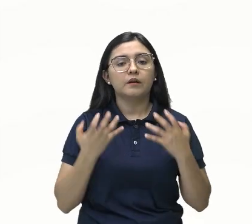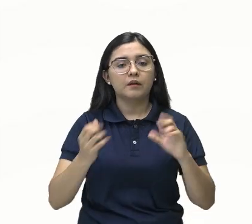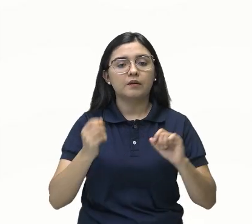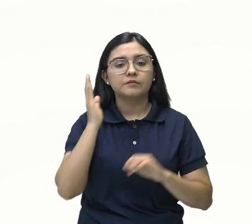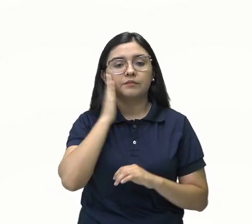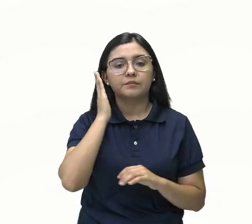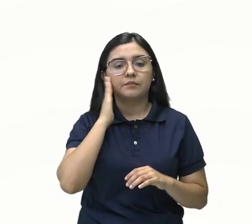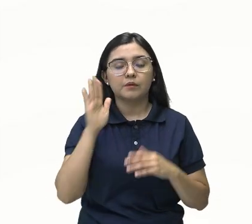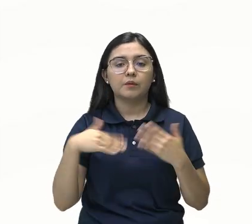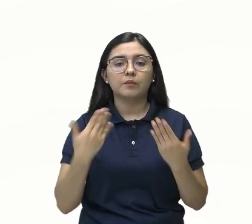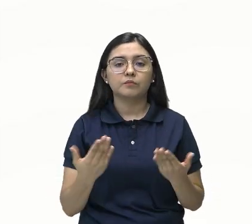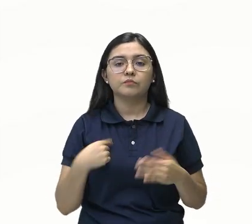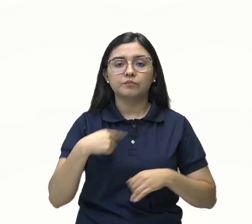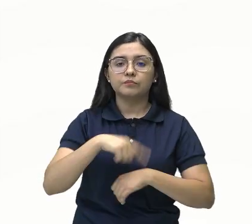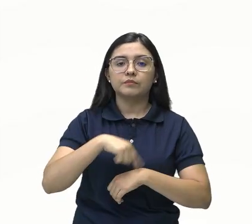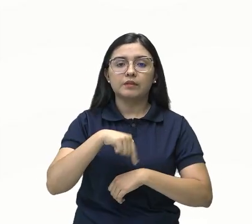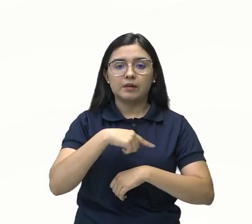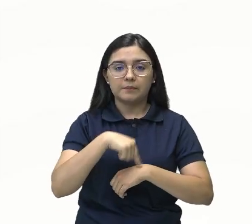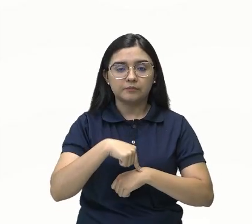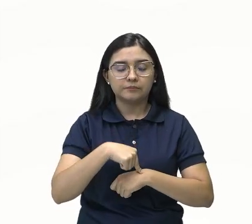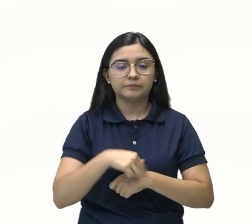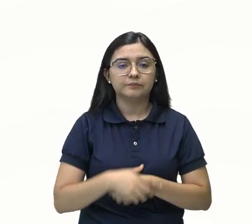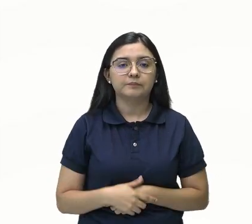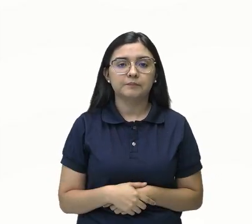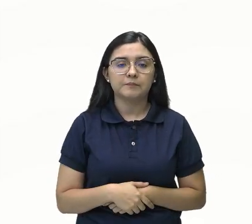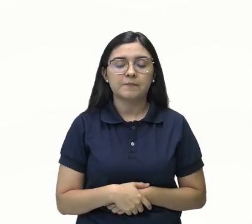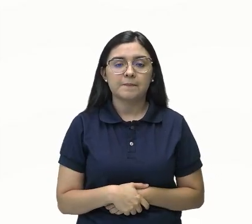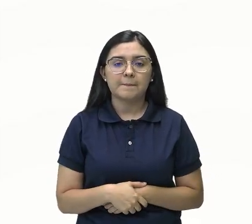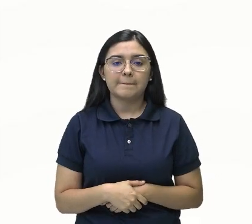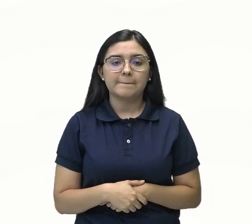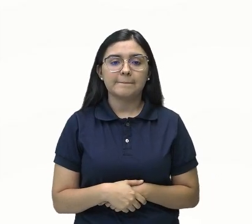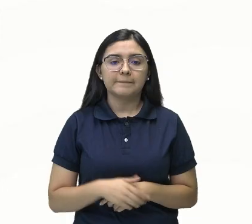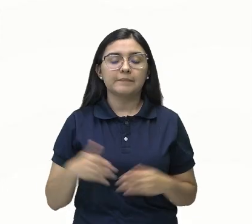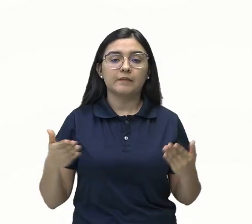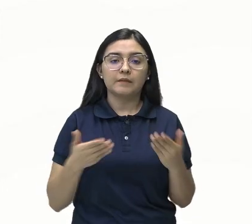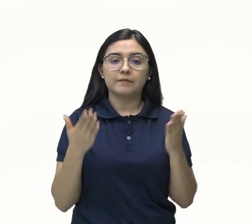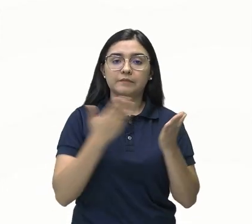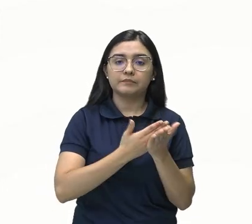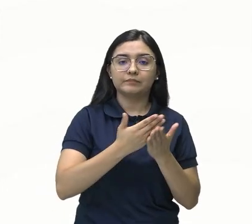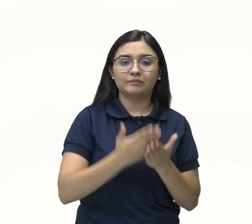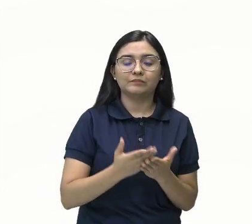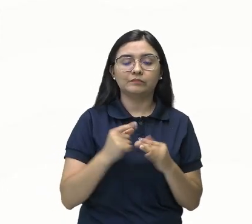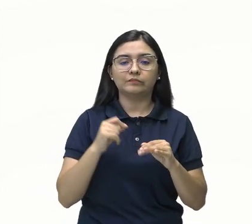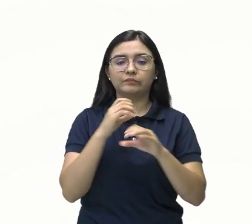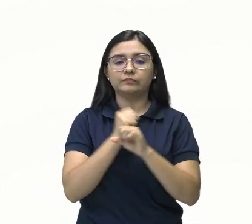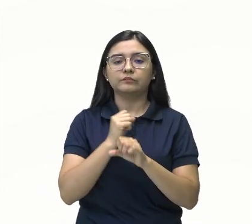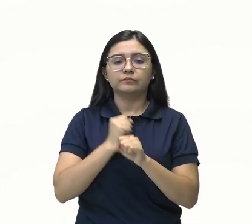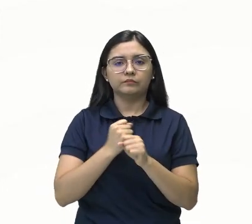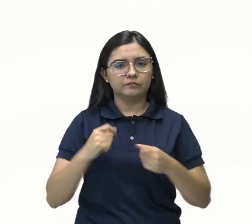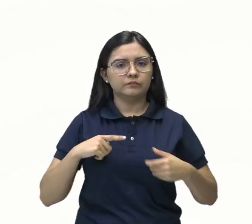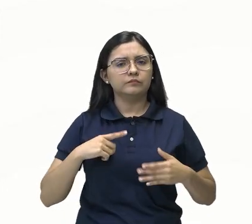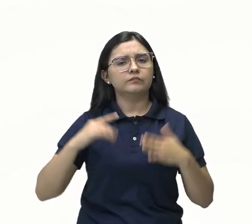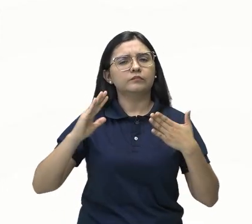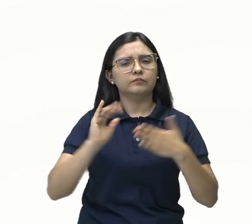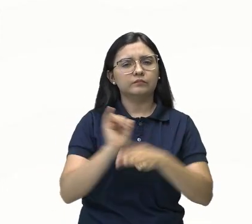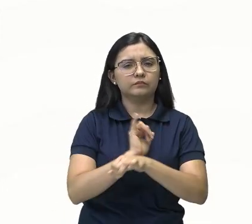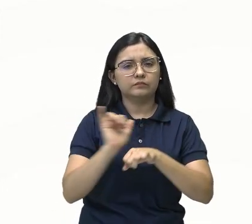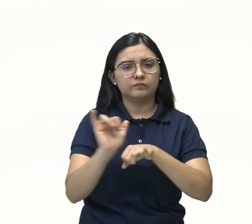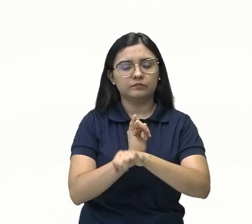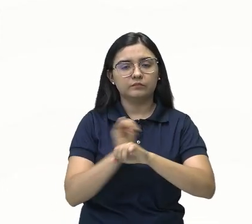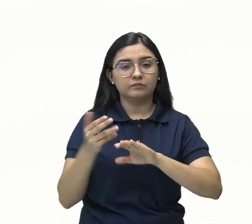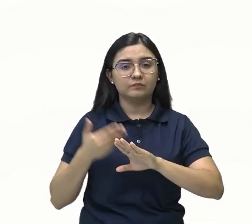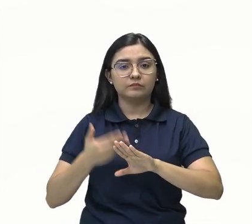quanto tempo que vai durar. Tá bom? Vamos começar fazendo a mesma estratégia, pessoal. Qual